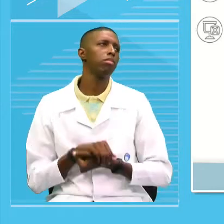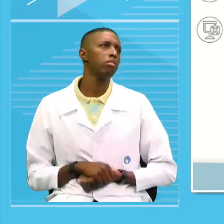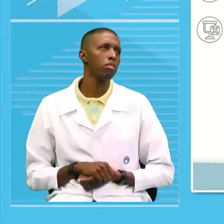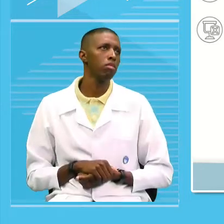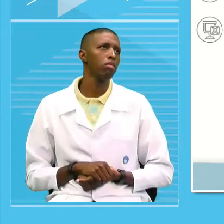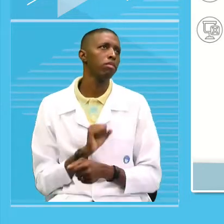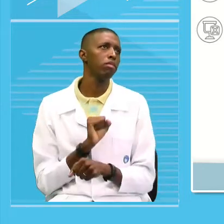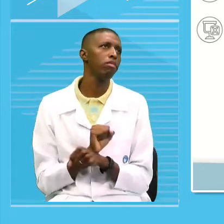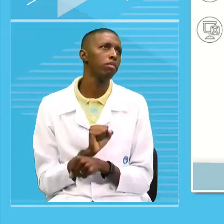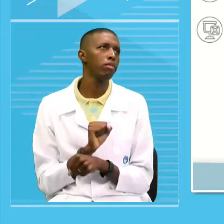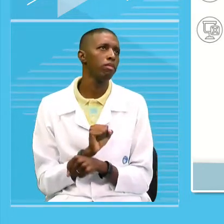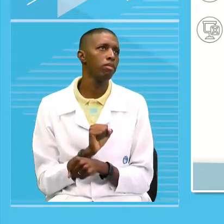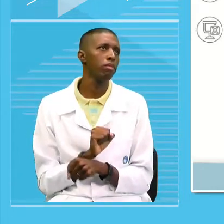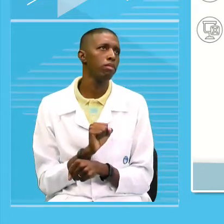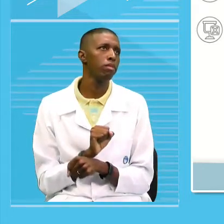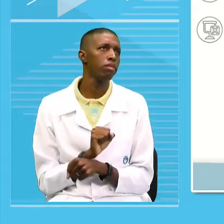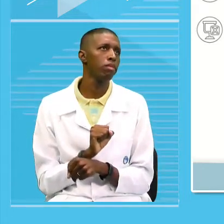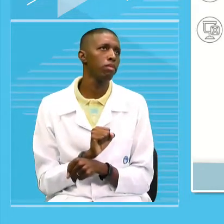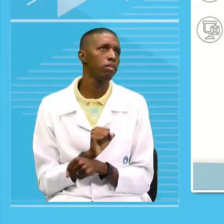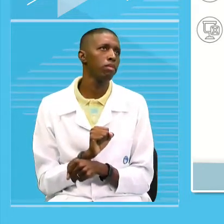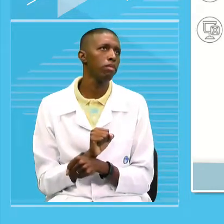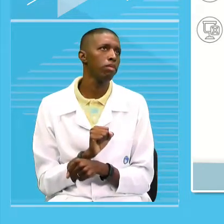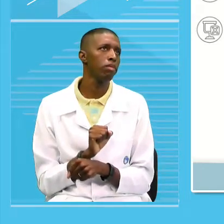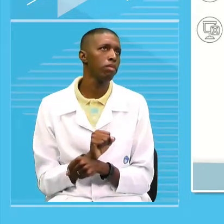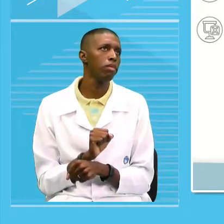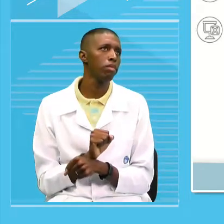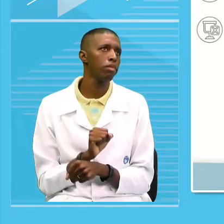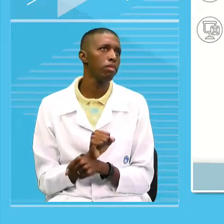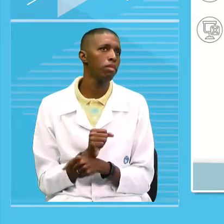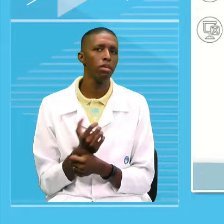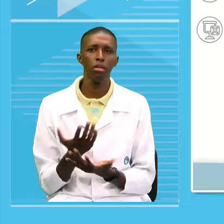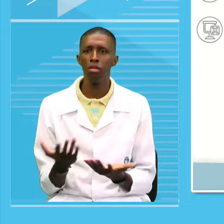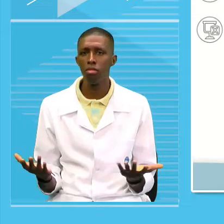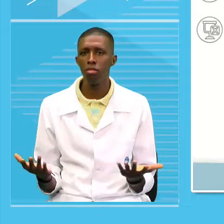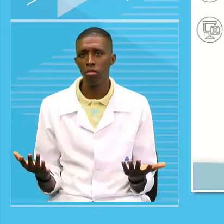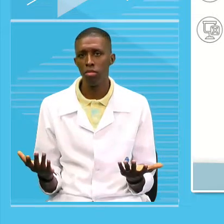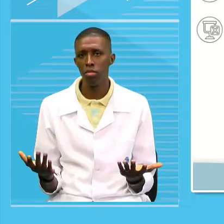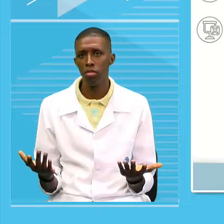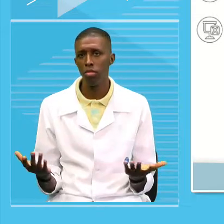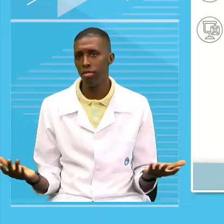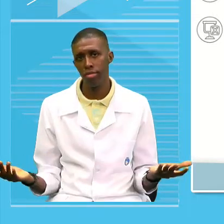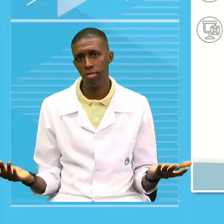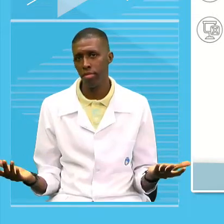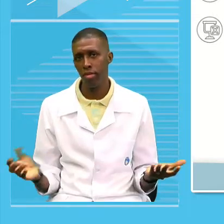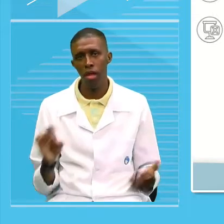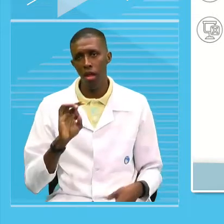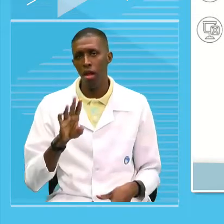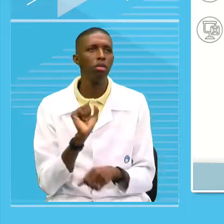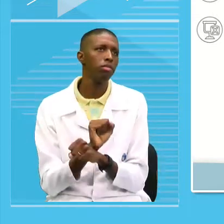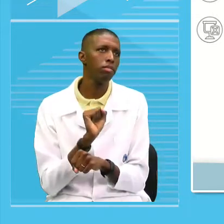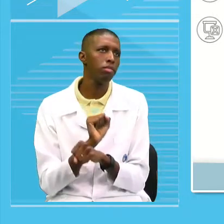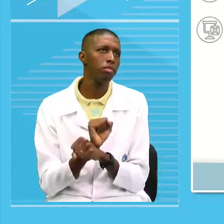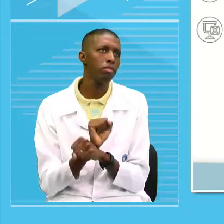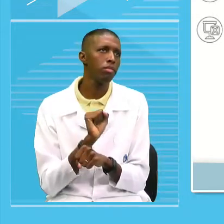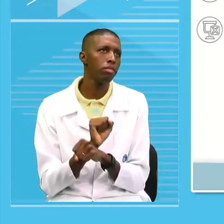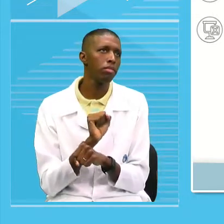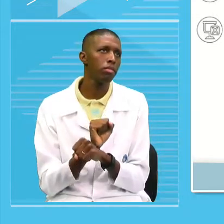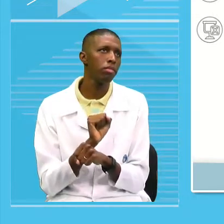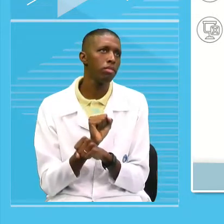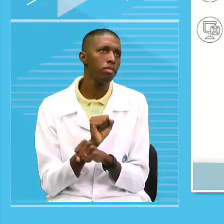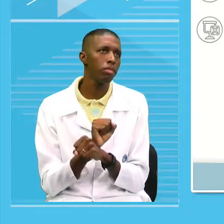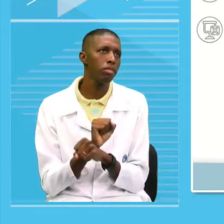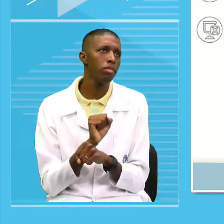afinidades né então aprender a fazer tem uma relação com a formação profissional quer fazer com que vocês